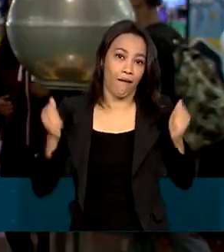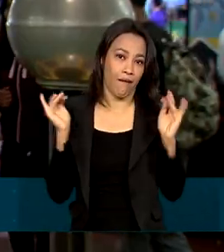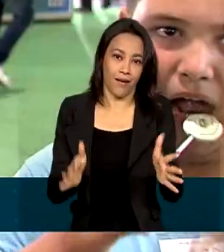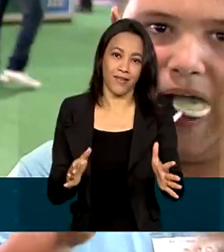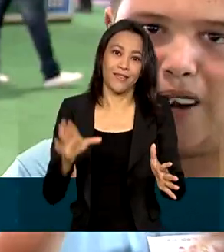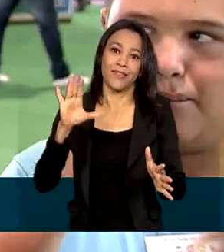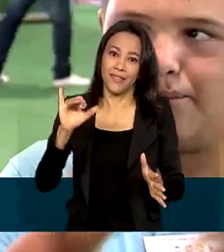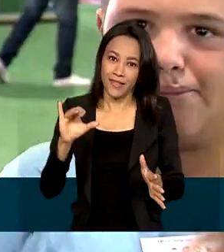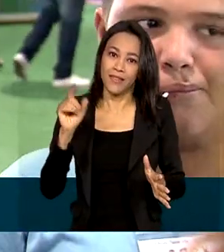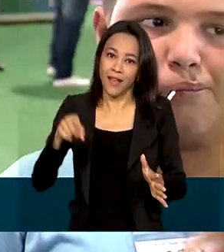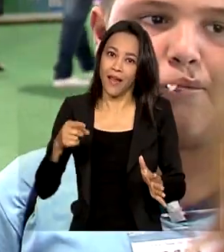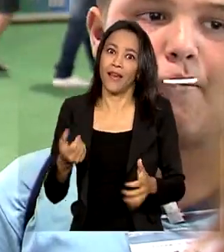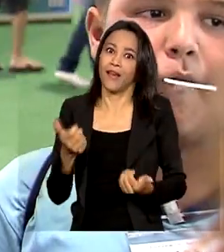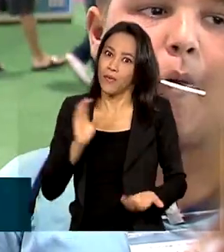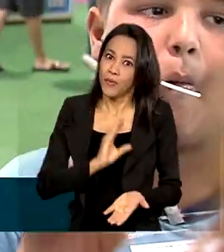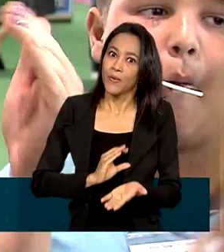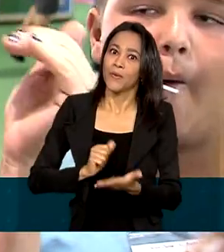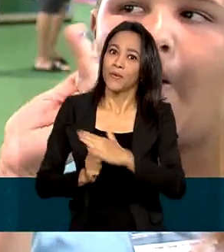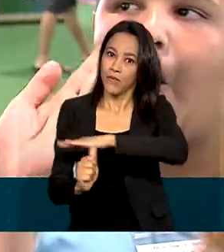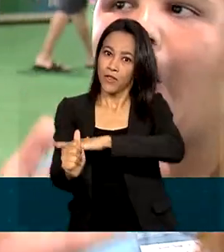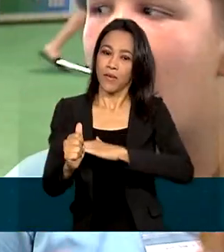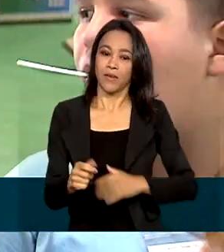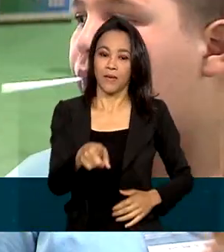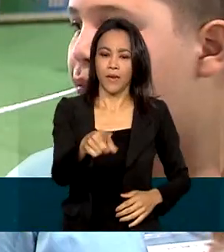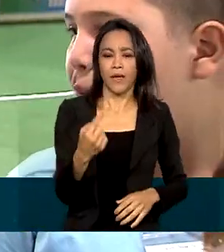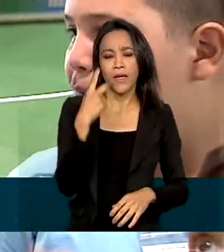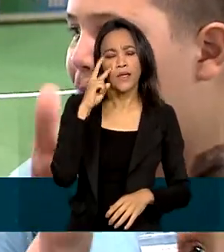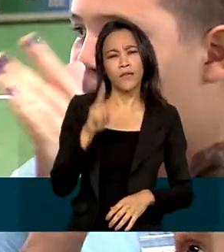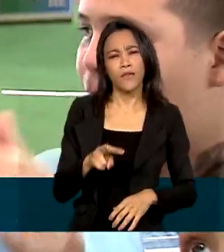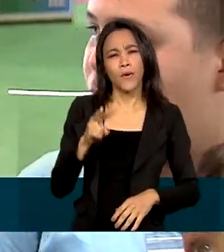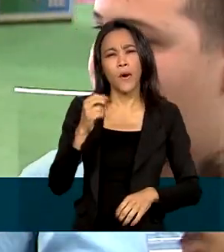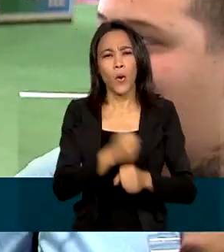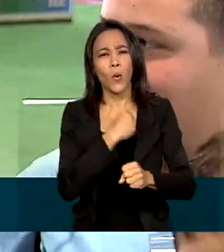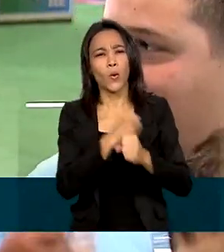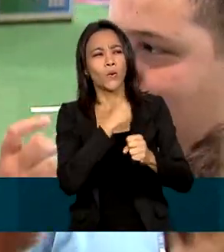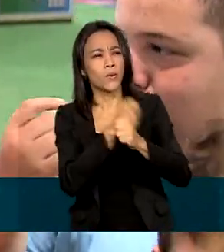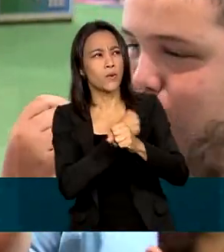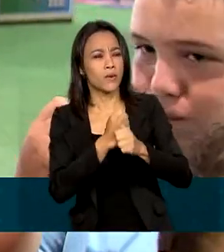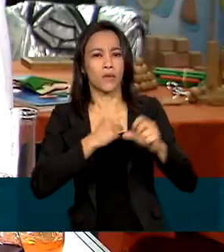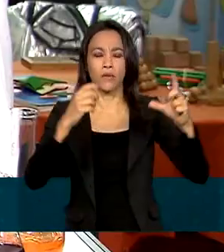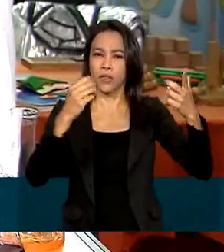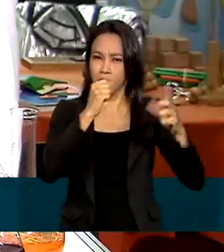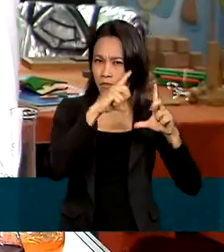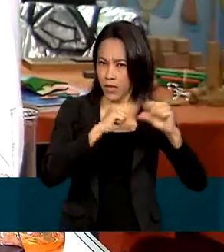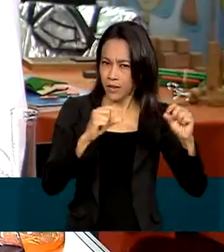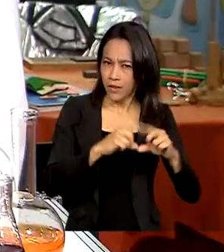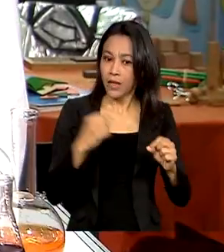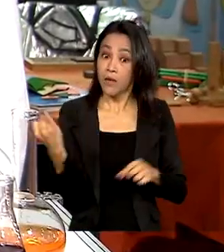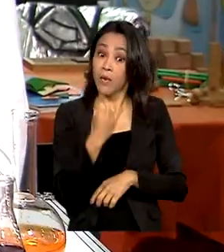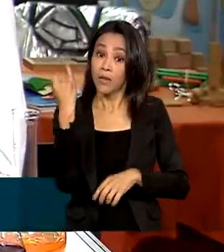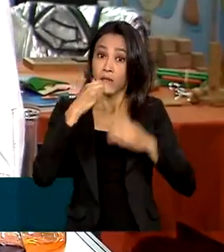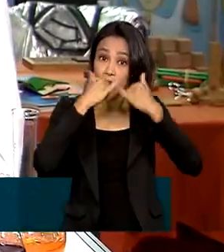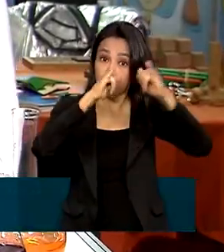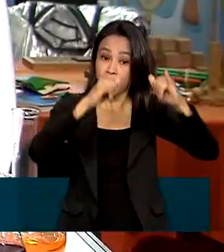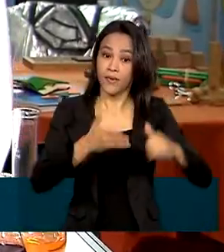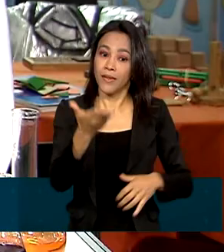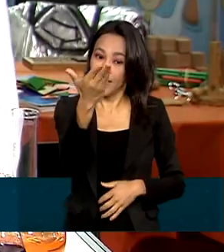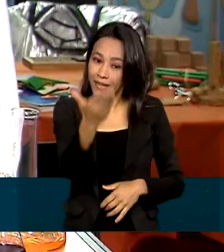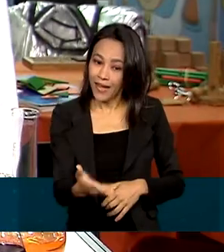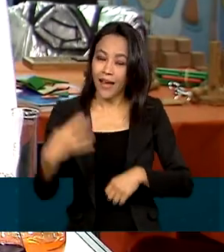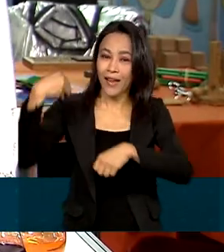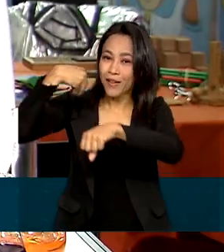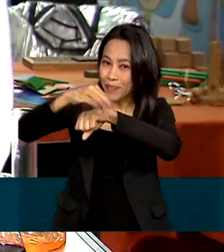necessário para o país. Eles acabaram de ver, desde a construção de Brasília, a importância da energia. E fica aqui a dica das